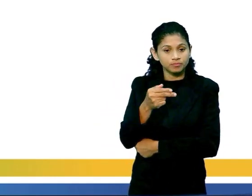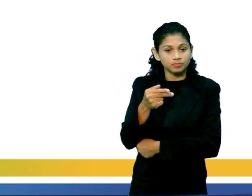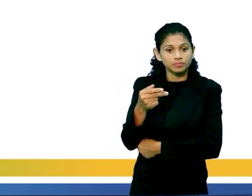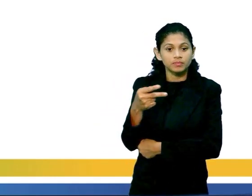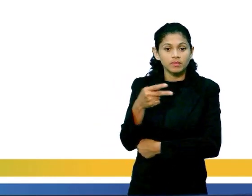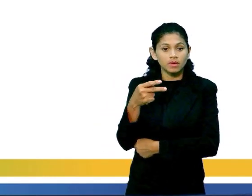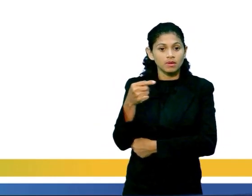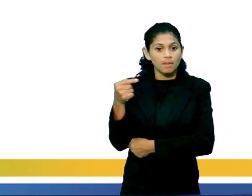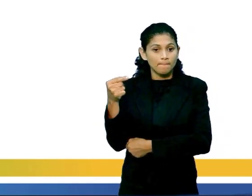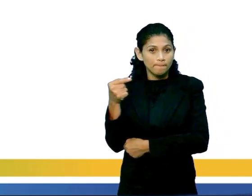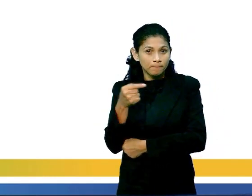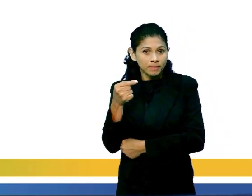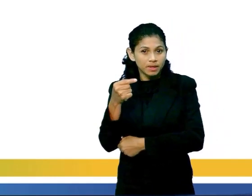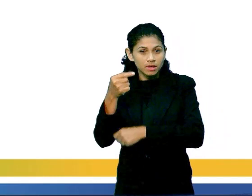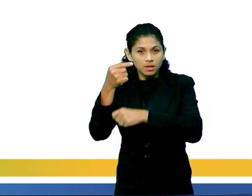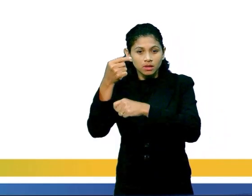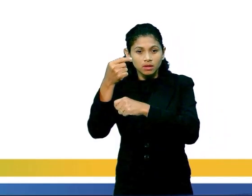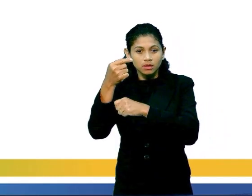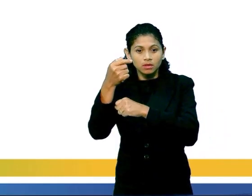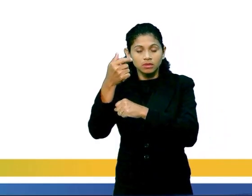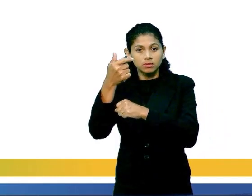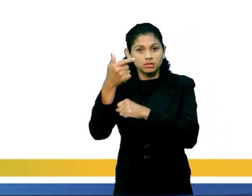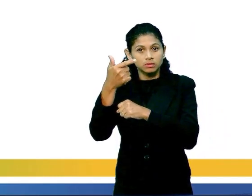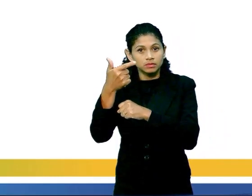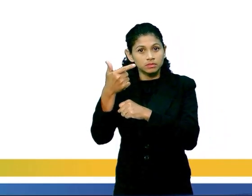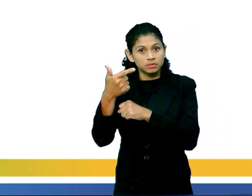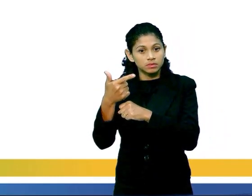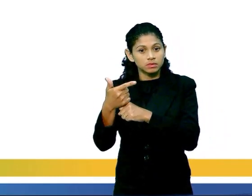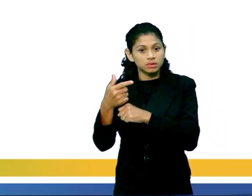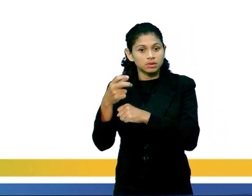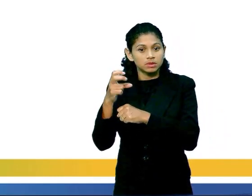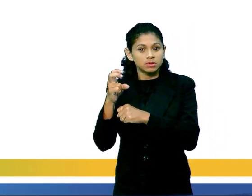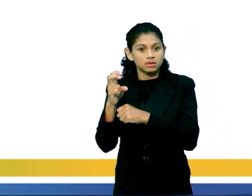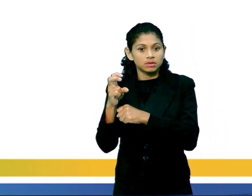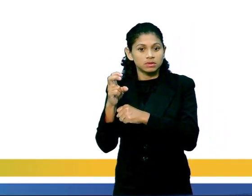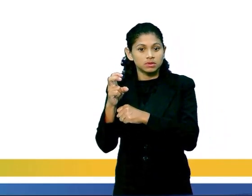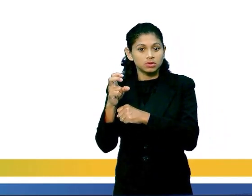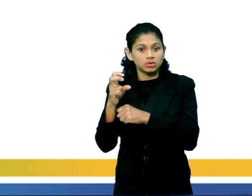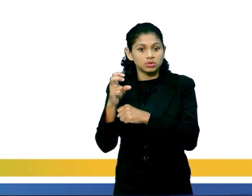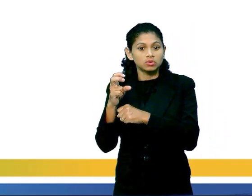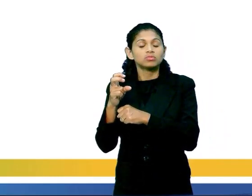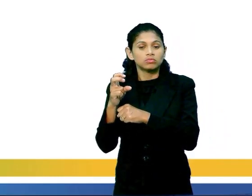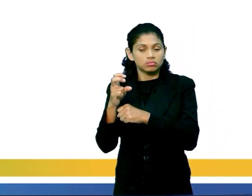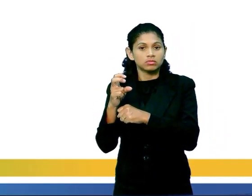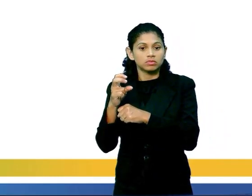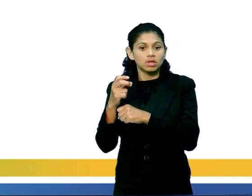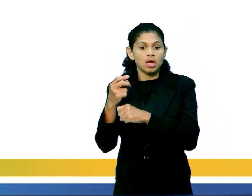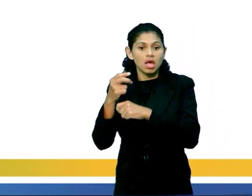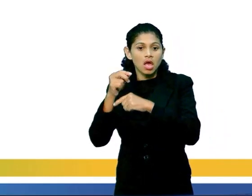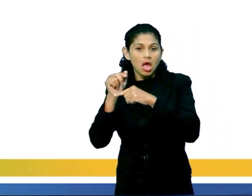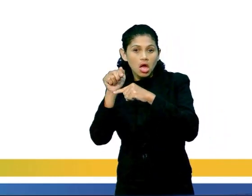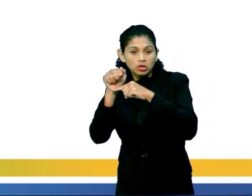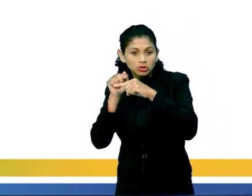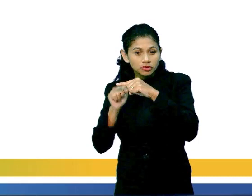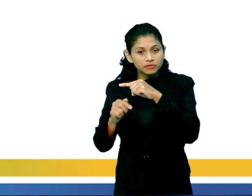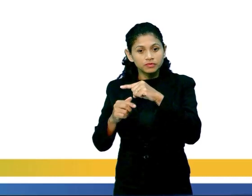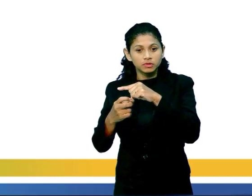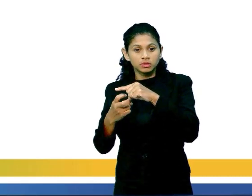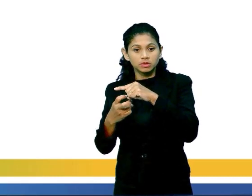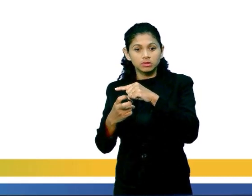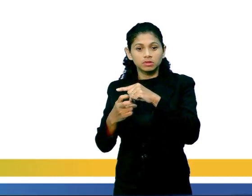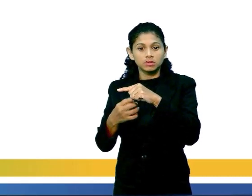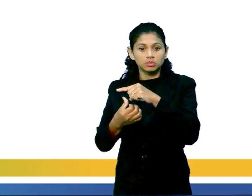a menos 1 sobre 225 avos, ok? Achei o A. Achei o F